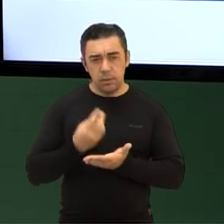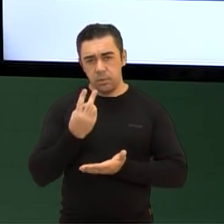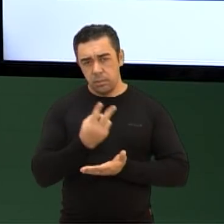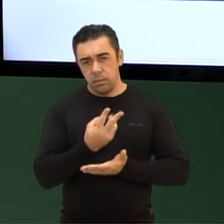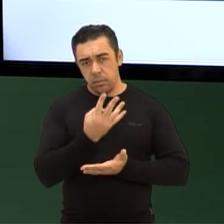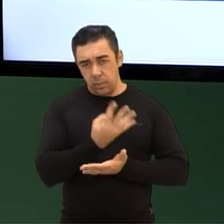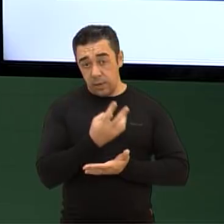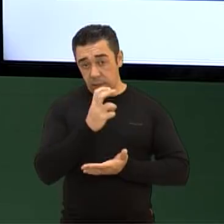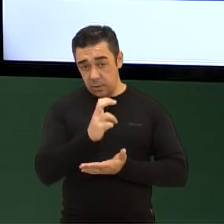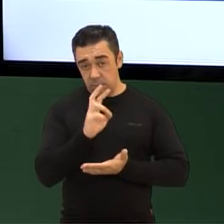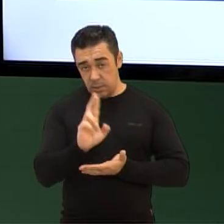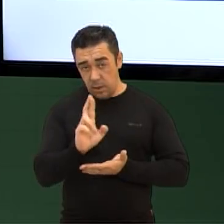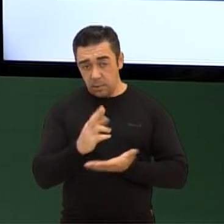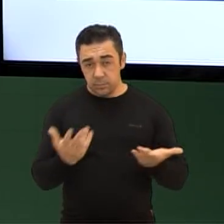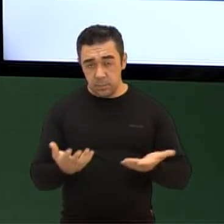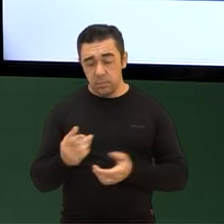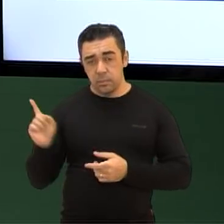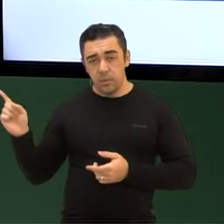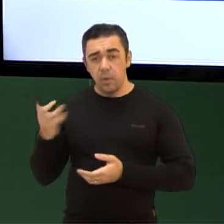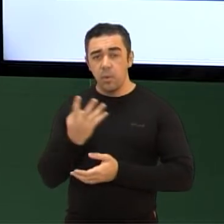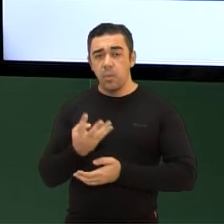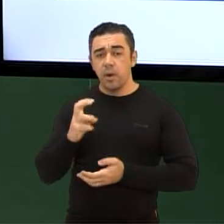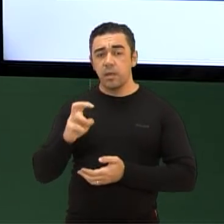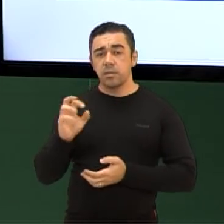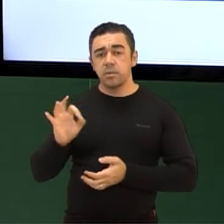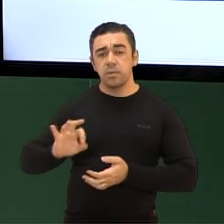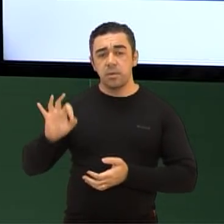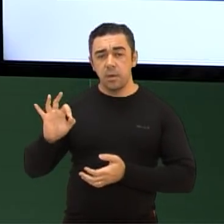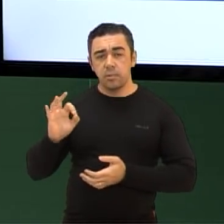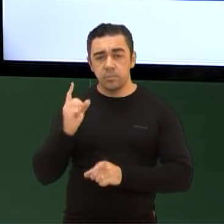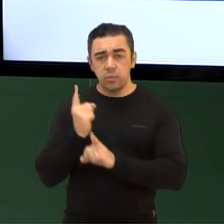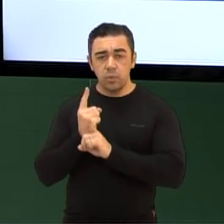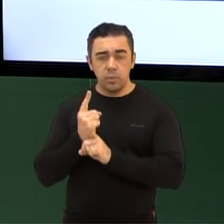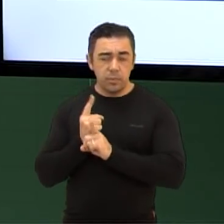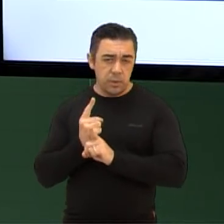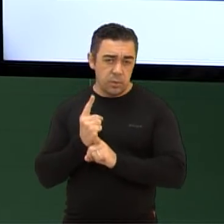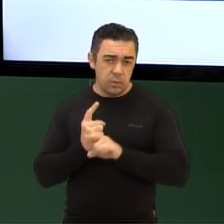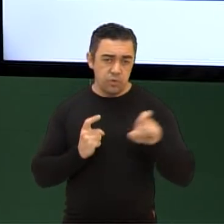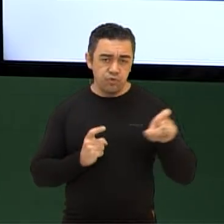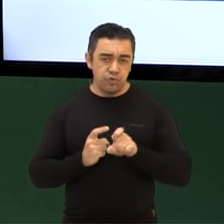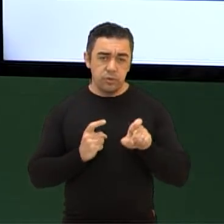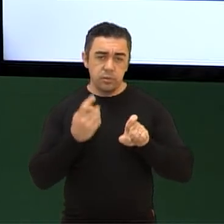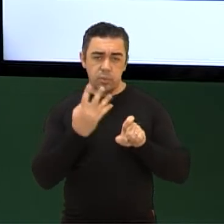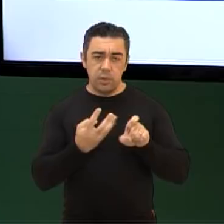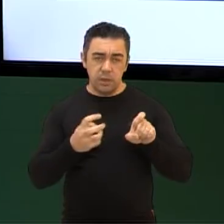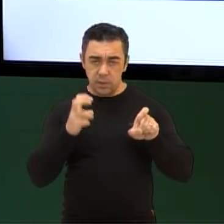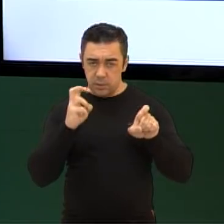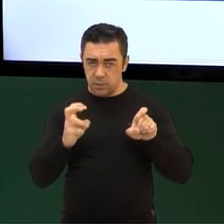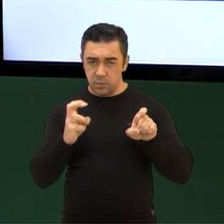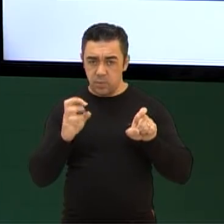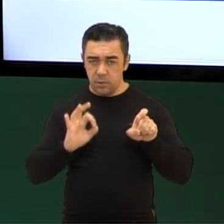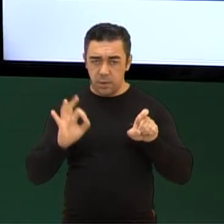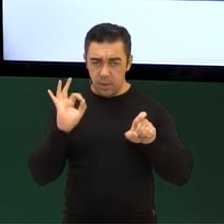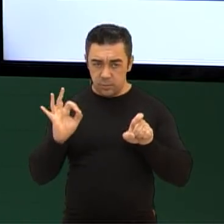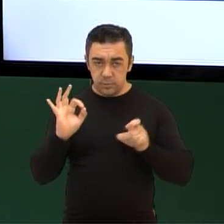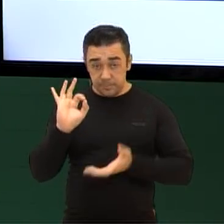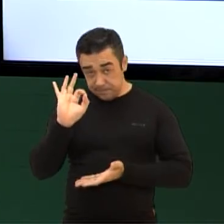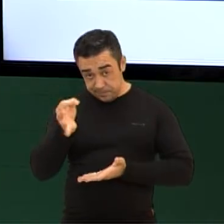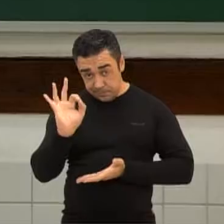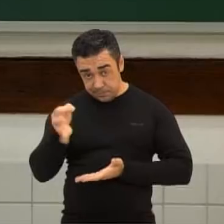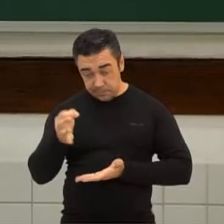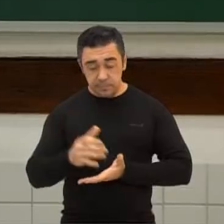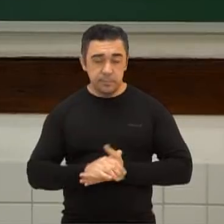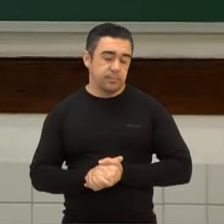45 graus. Então, descobrimos o valor do nosso x? X é igual a 45 graus, não é